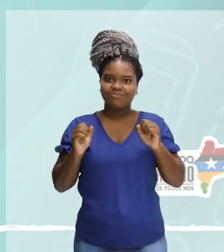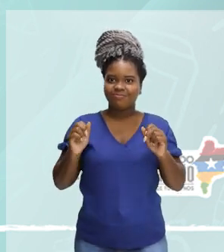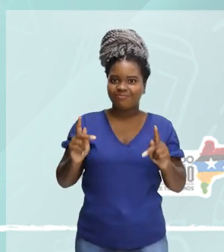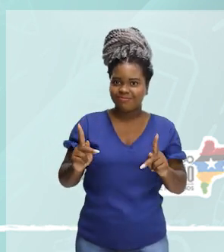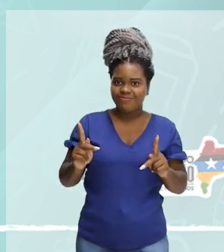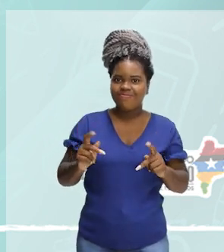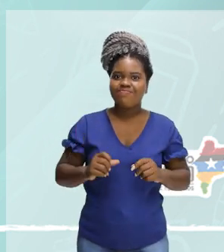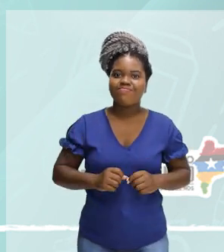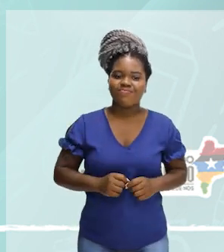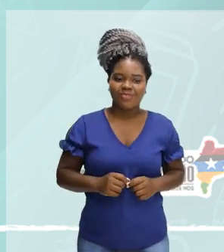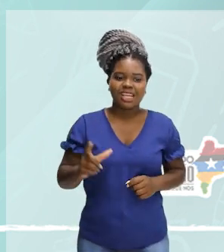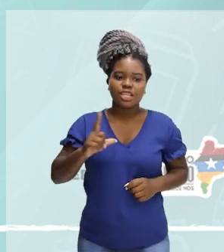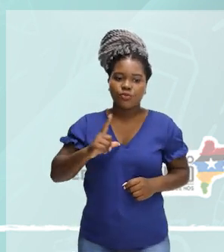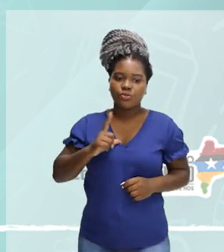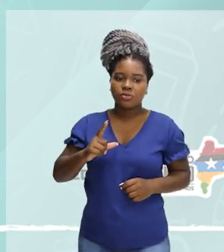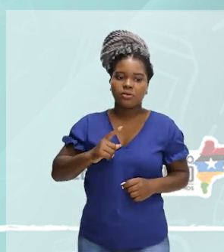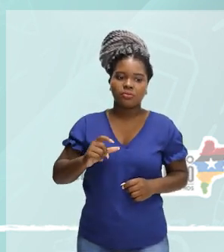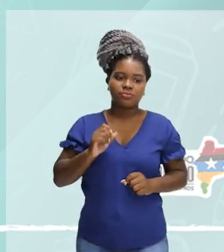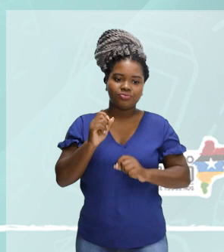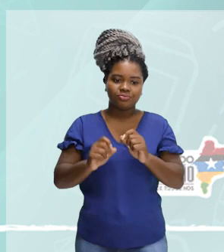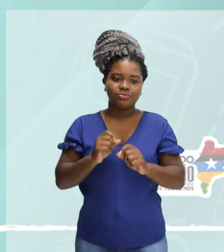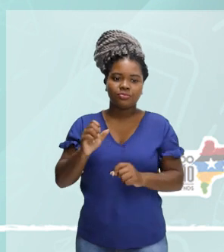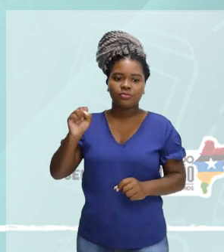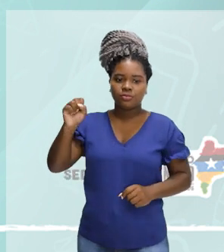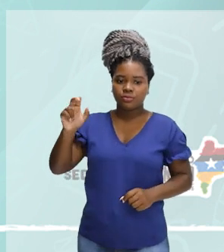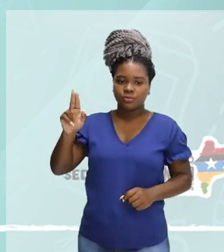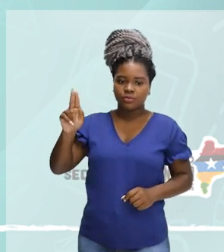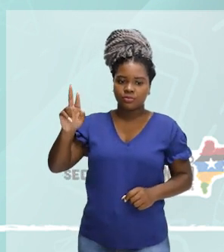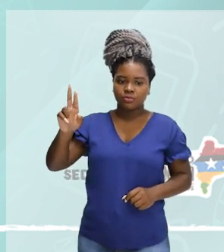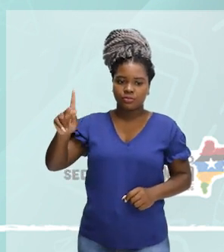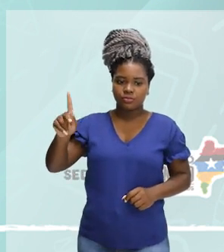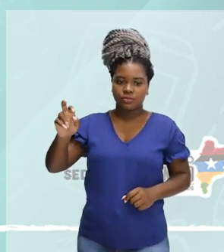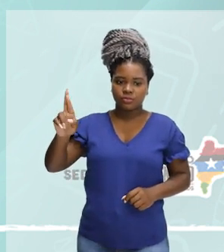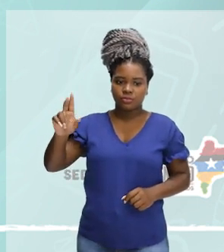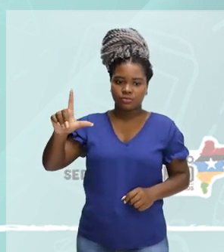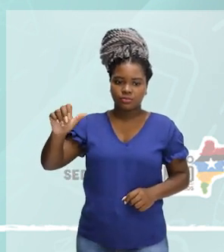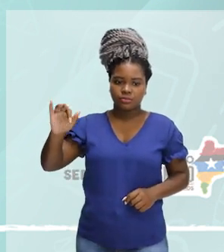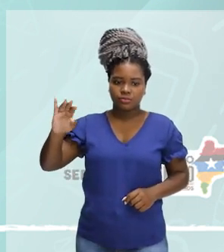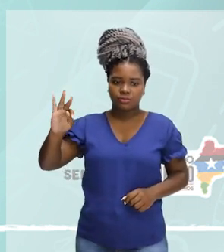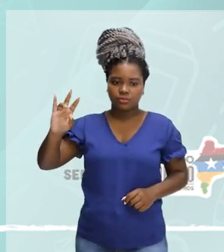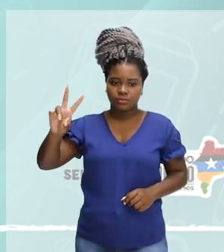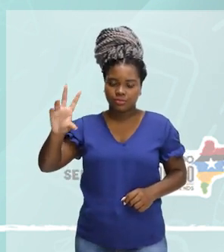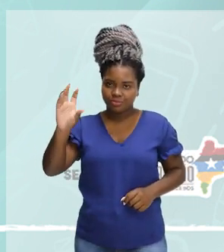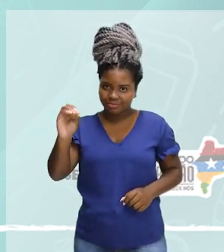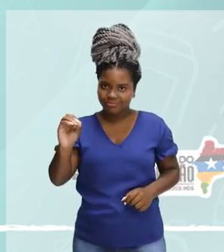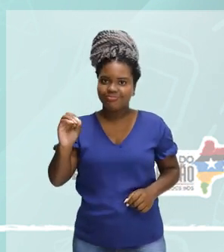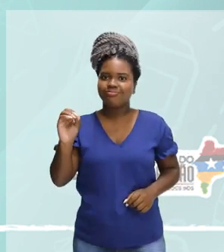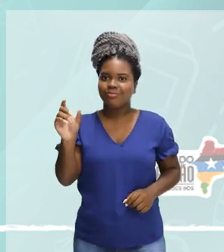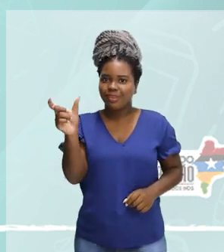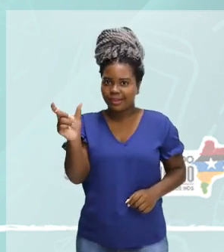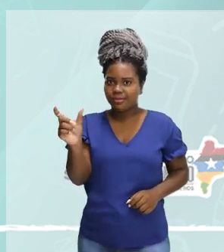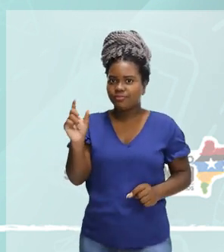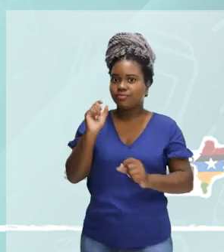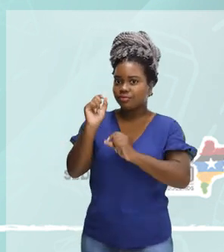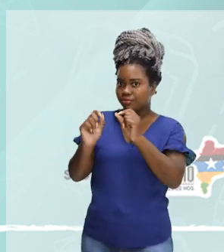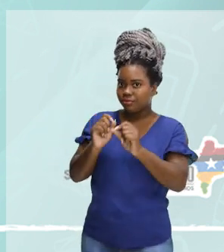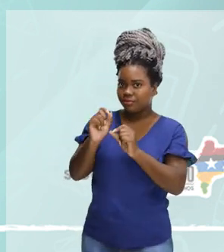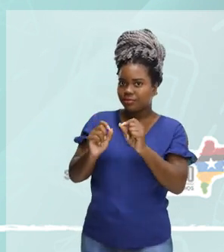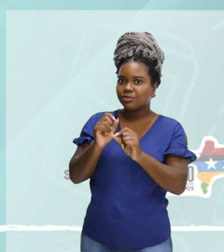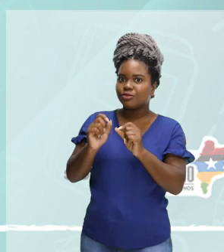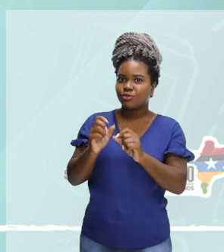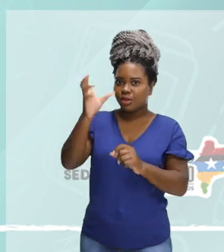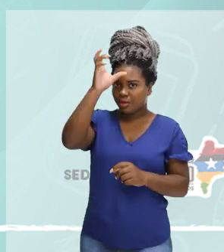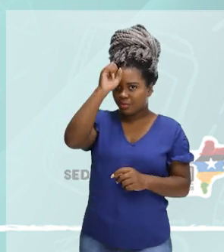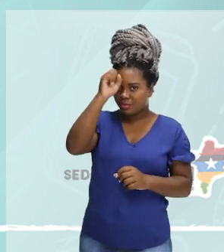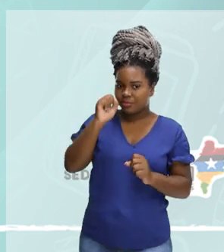grau superlativo. O que é que nós vamos aprender dentro dos graus, dos grados do